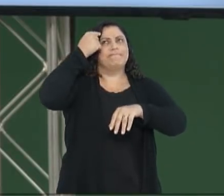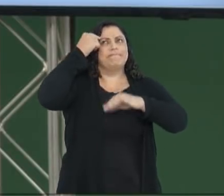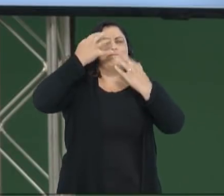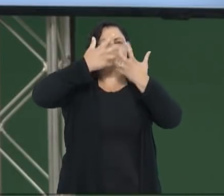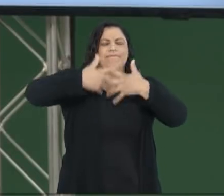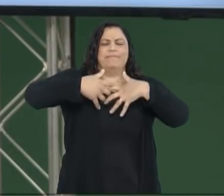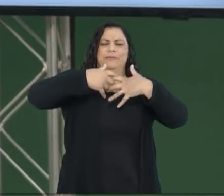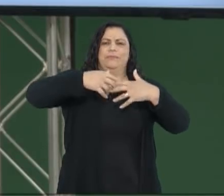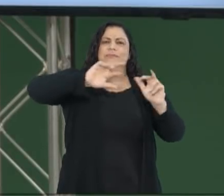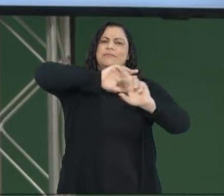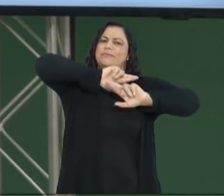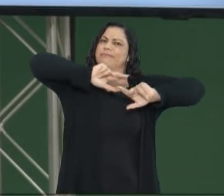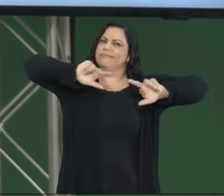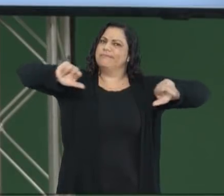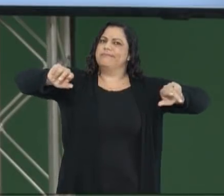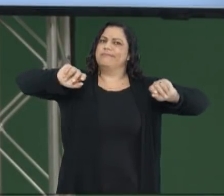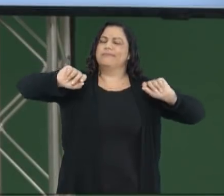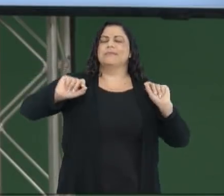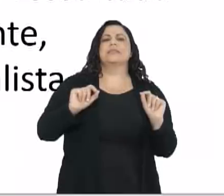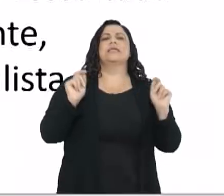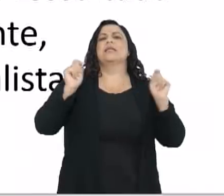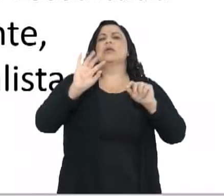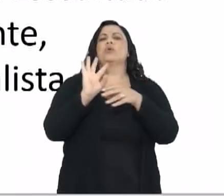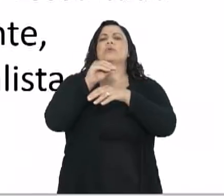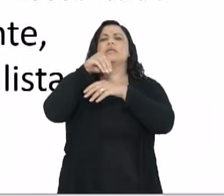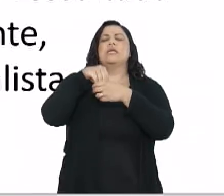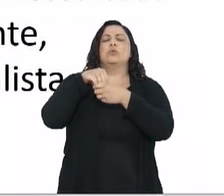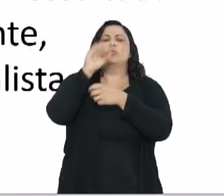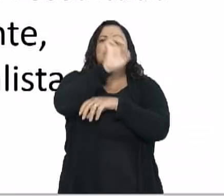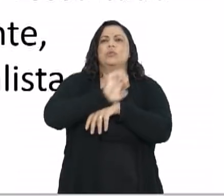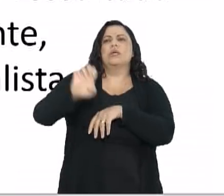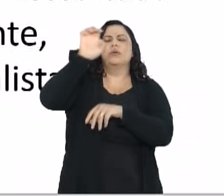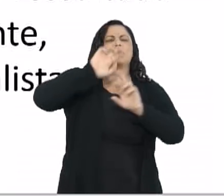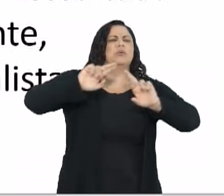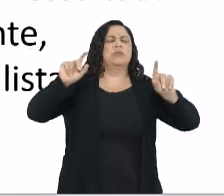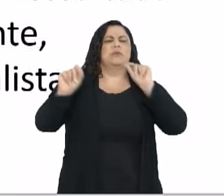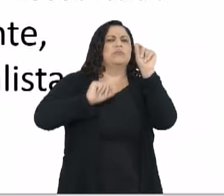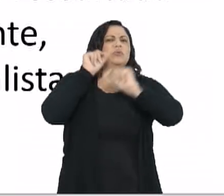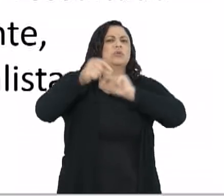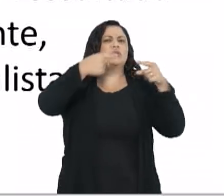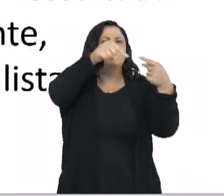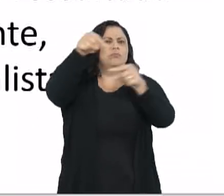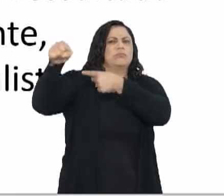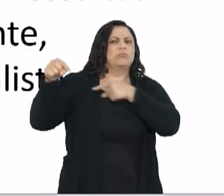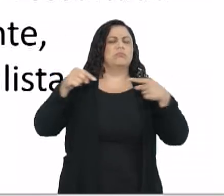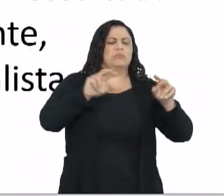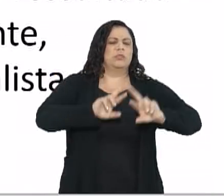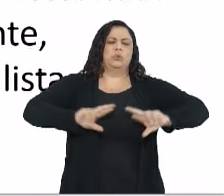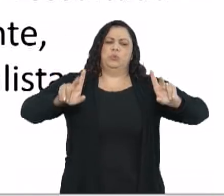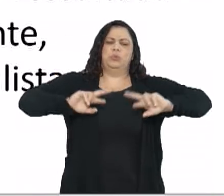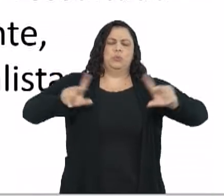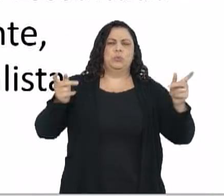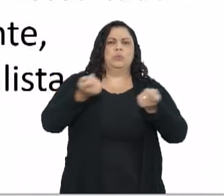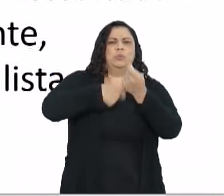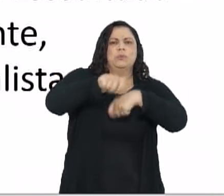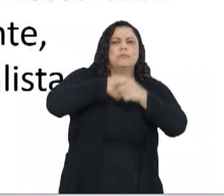diversidade cultural ali do continente, né? Que motivo estabelece diferenças políticas, culturais e